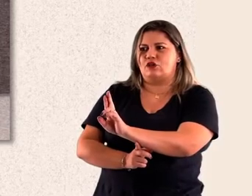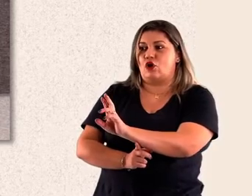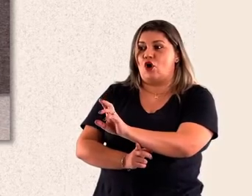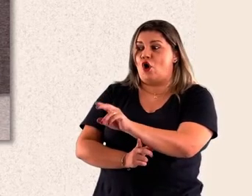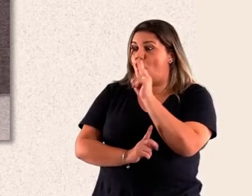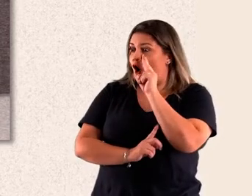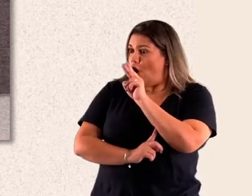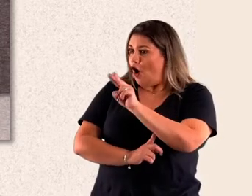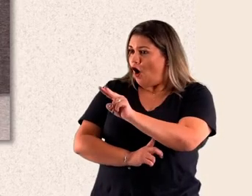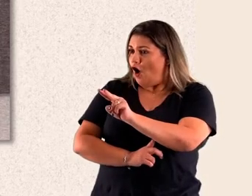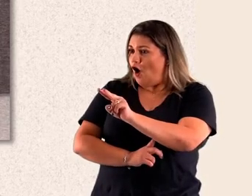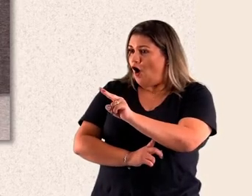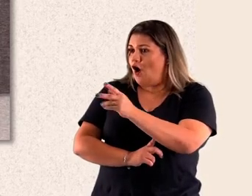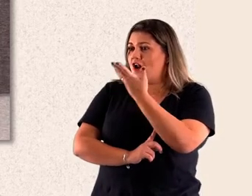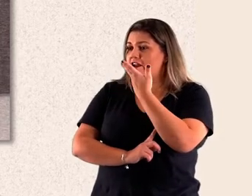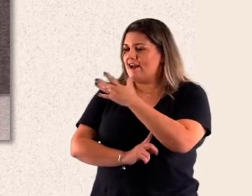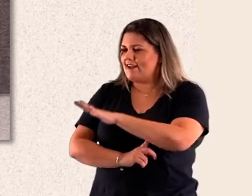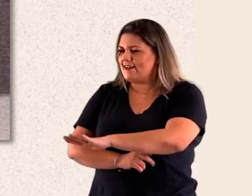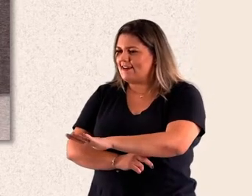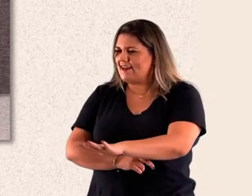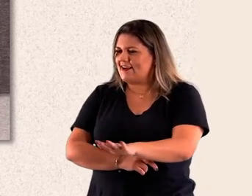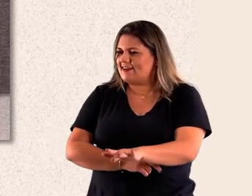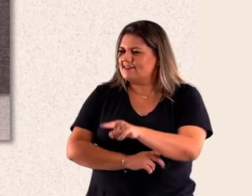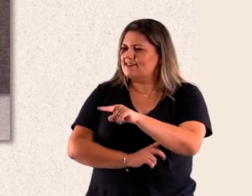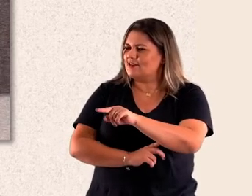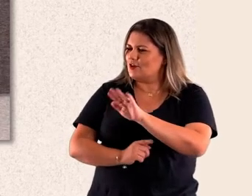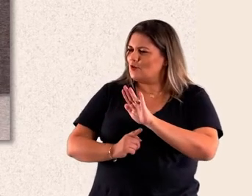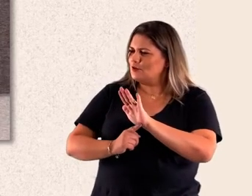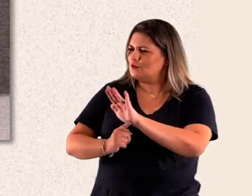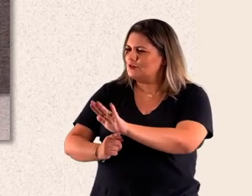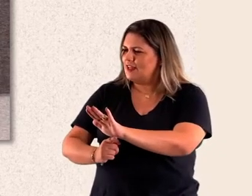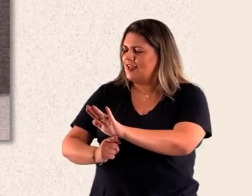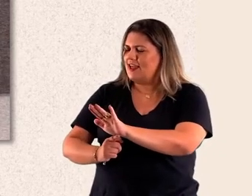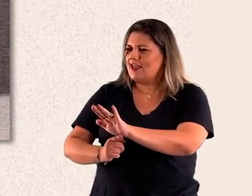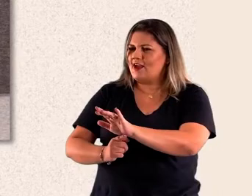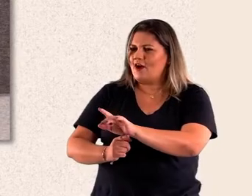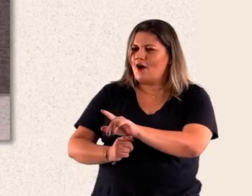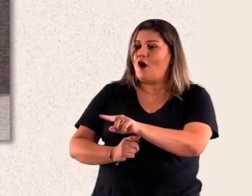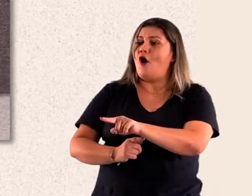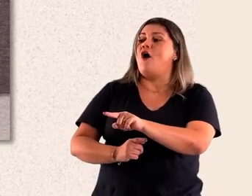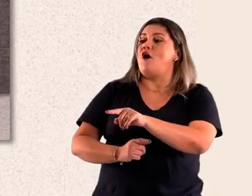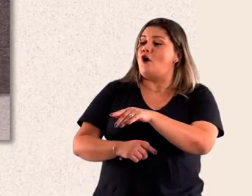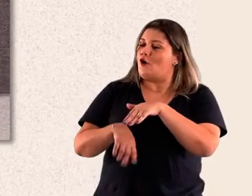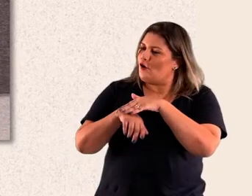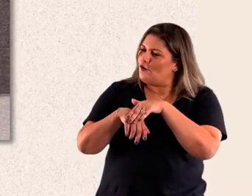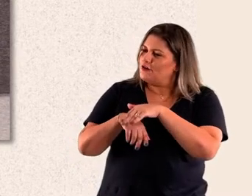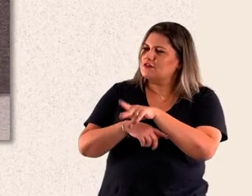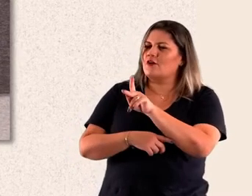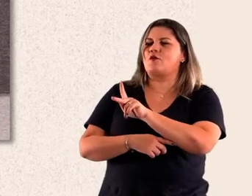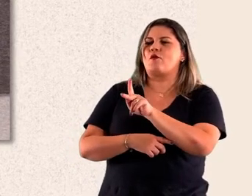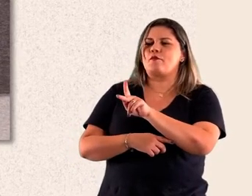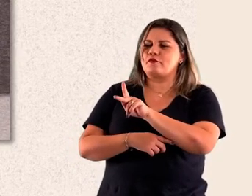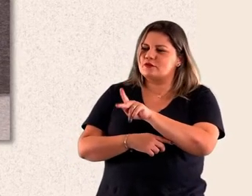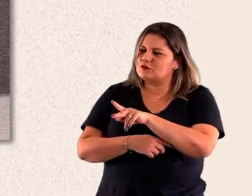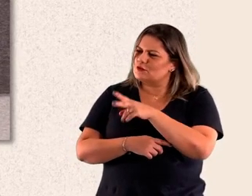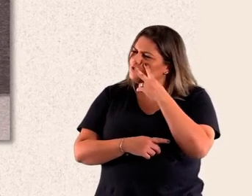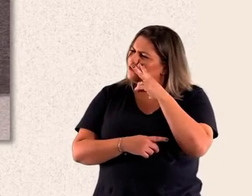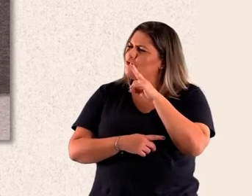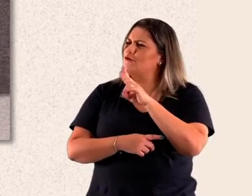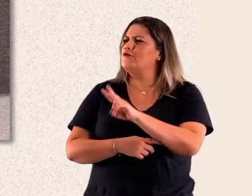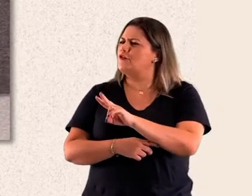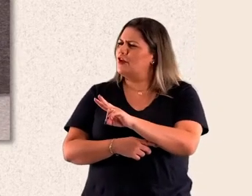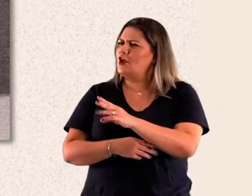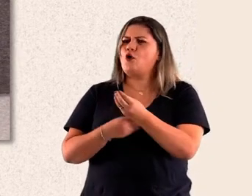beneficiados por esse centro de inclusão né é lindo olha a conversar com essa professora com s com s ver o que que